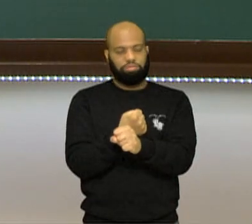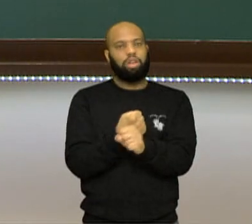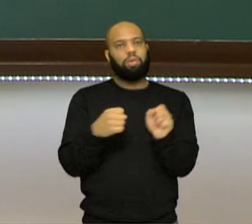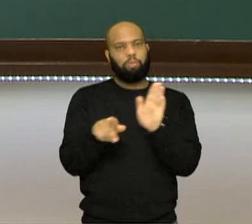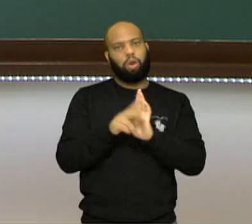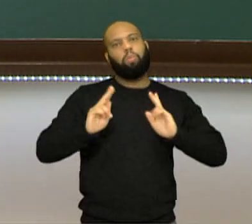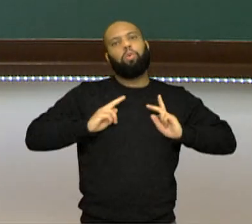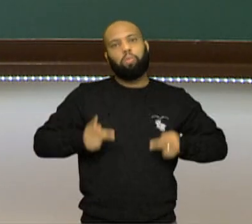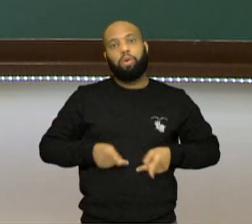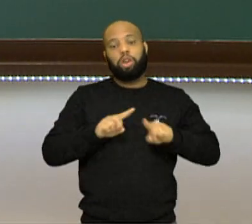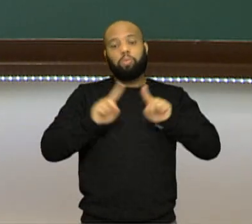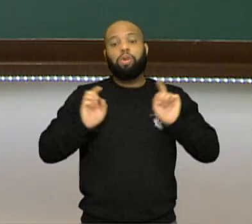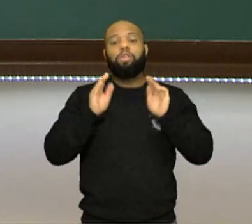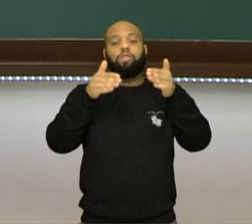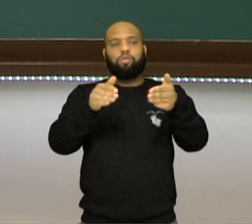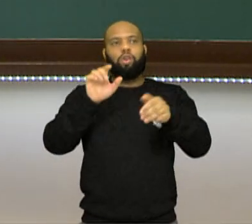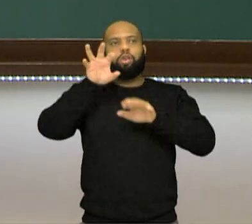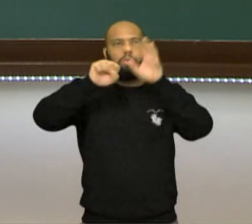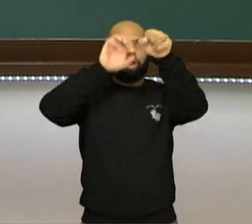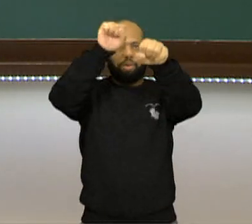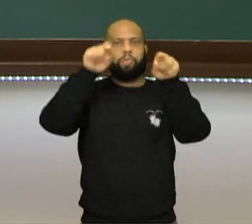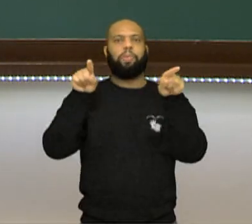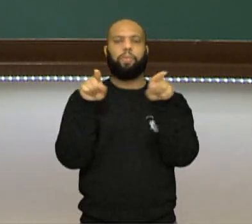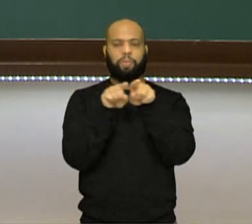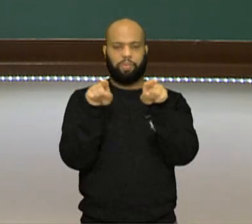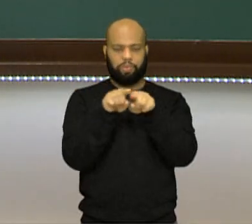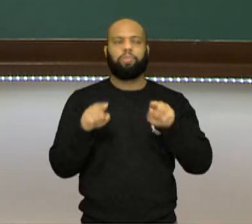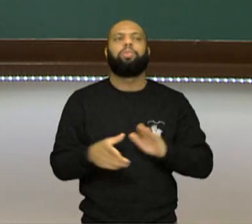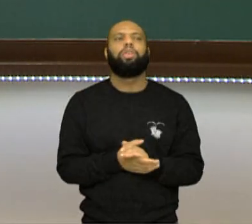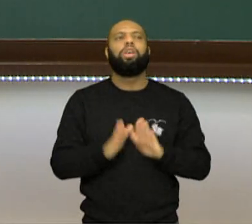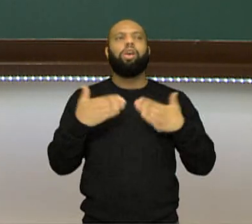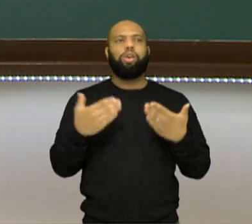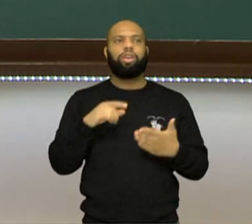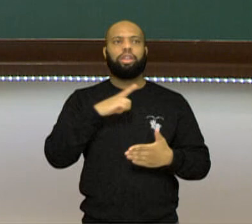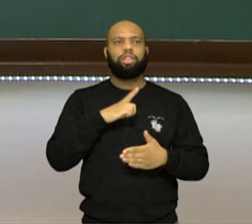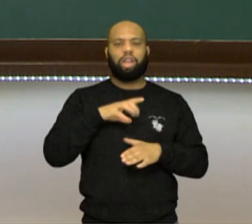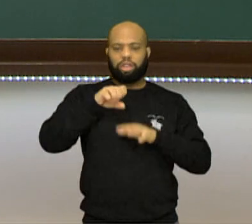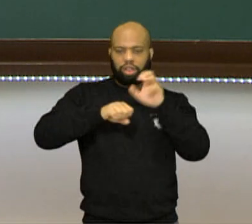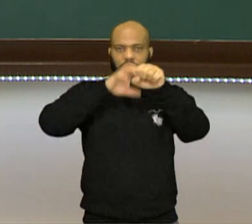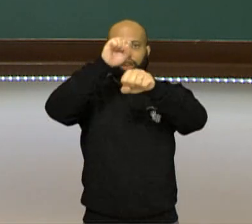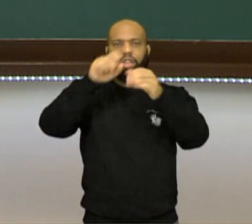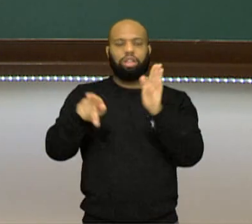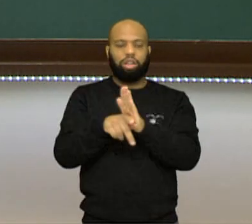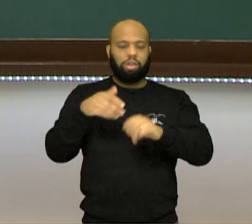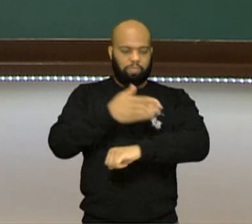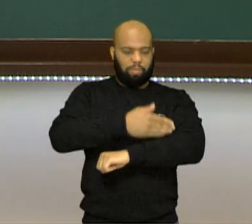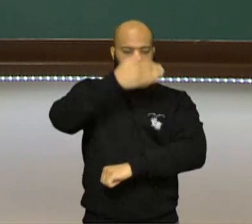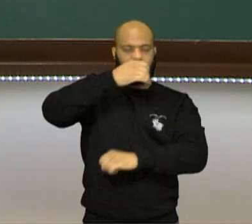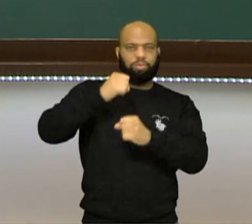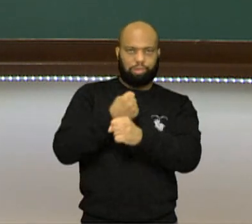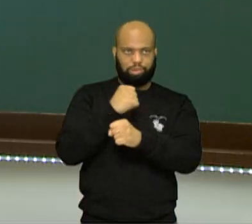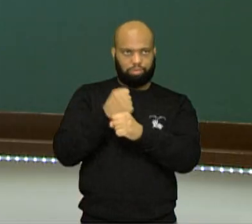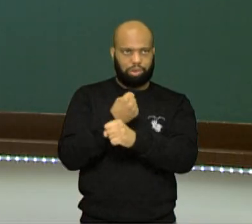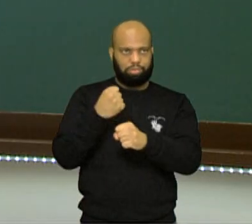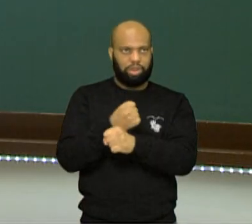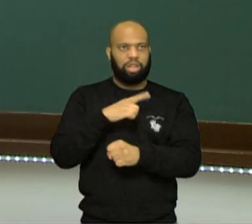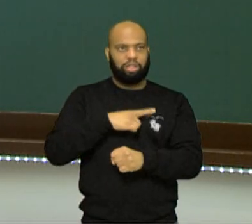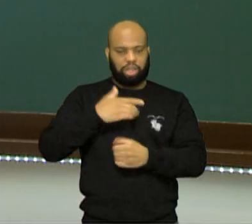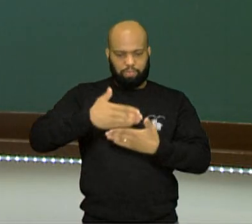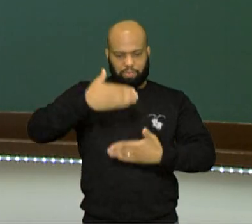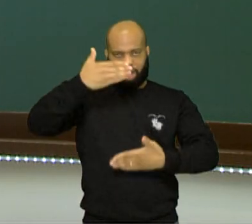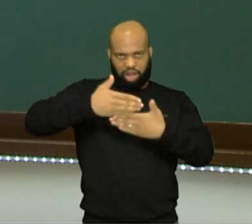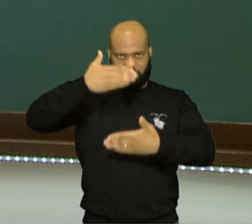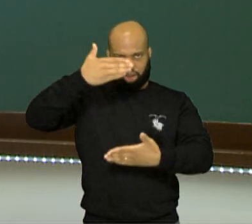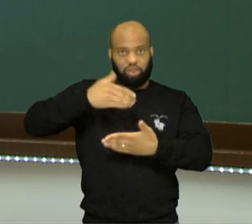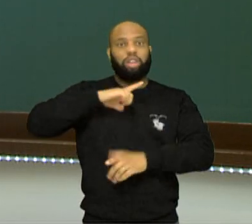construídas para a prática da escalada. A escalada esportiva em parede artificial. É escalada em uma parede ou muro